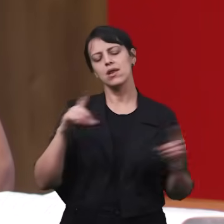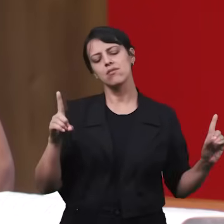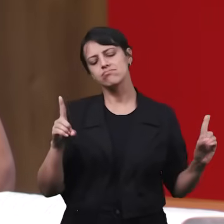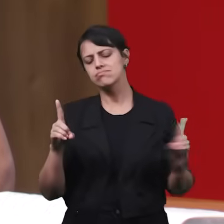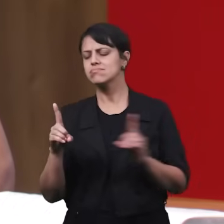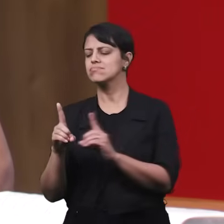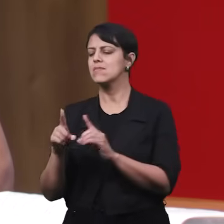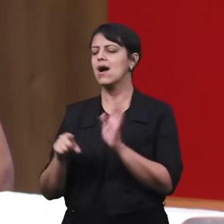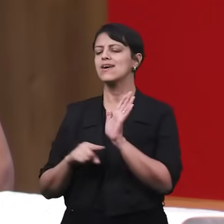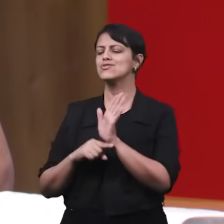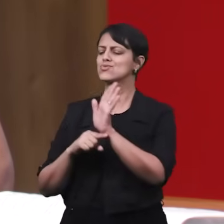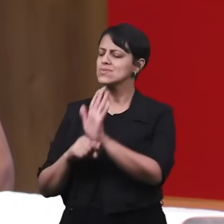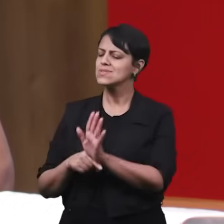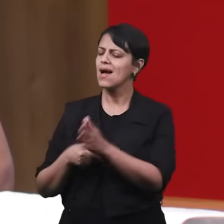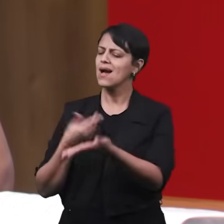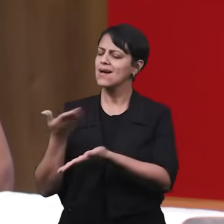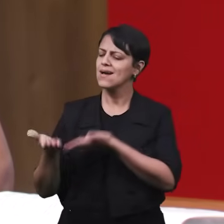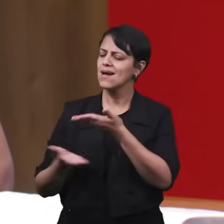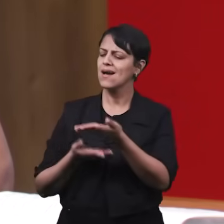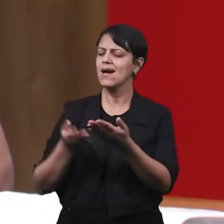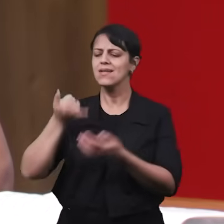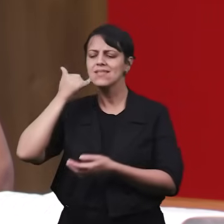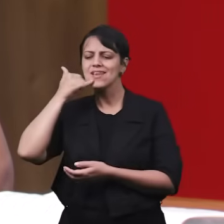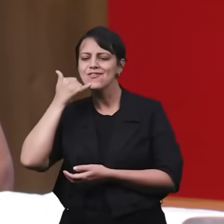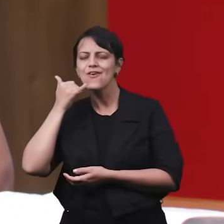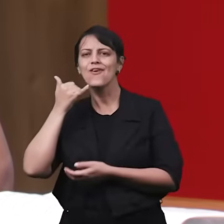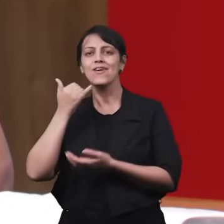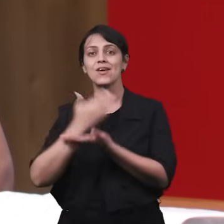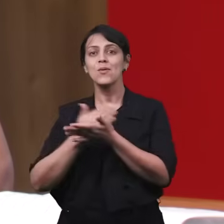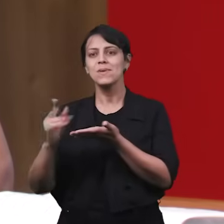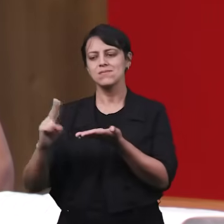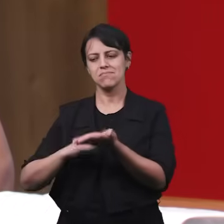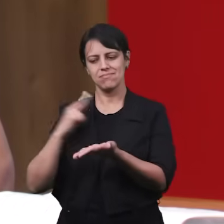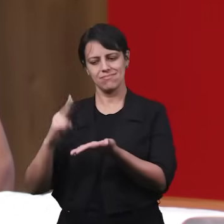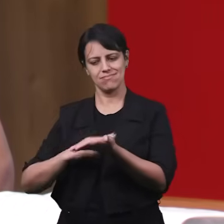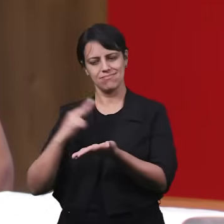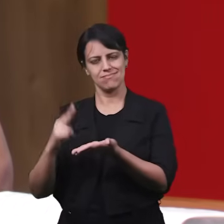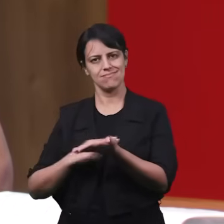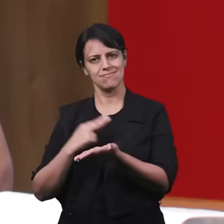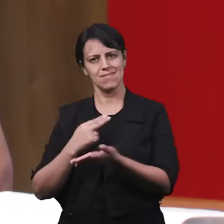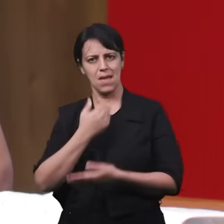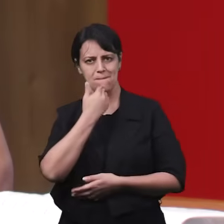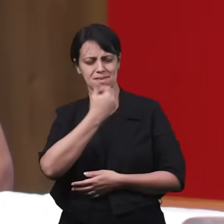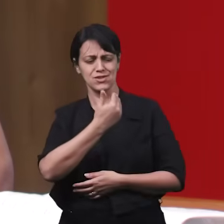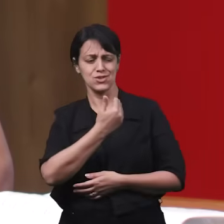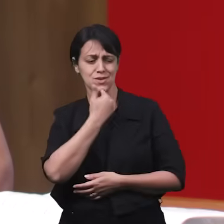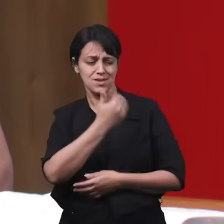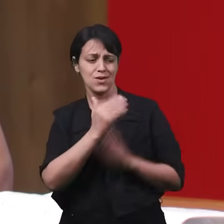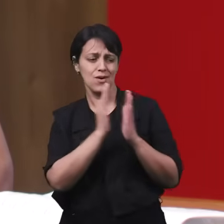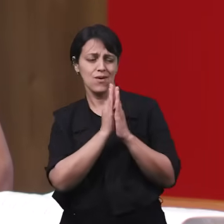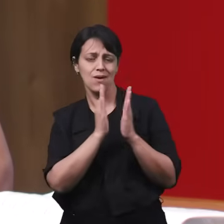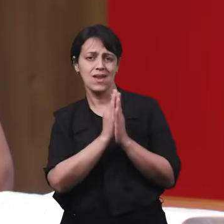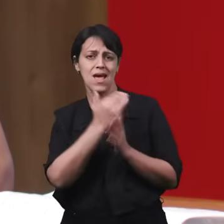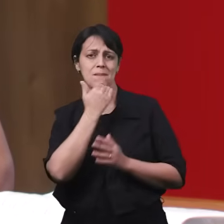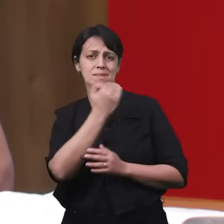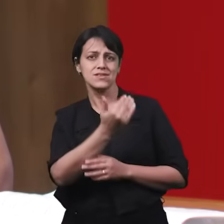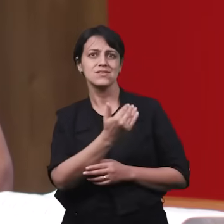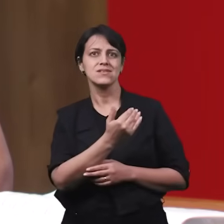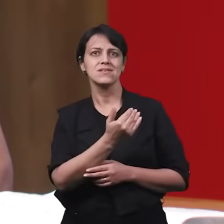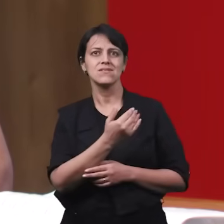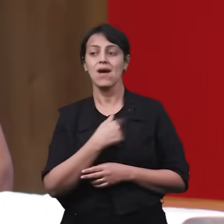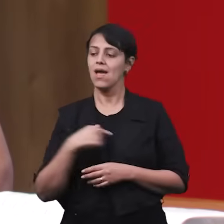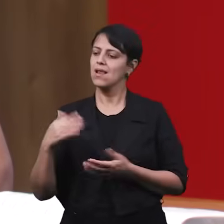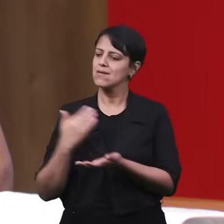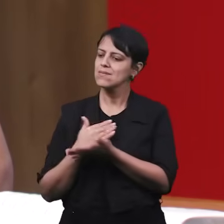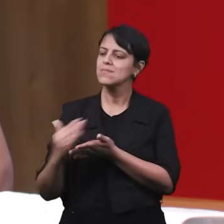assistir, conversar, peguei o telefone, e a partir daí ela começou a enviar mensagem, pedindo para o pastor orar, pedindo para a igreja assistir, e tem